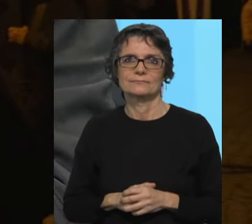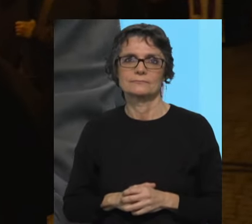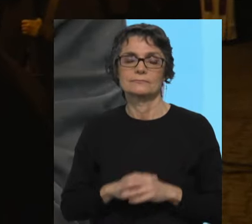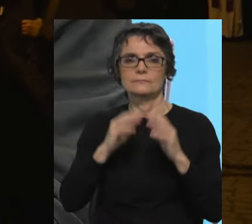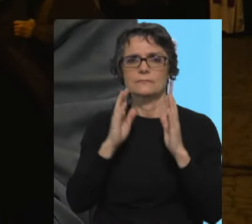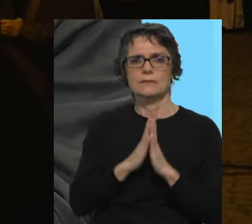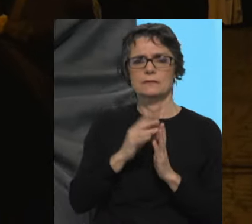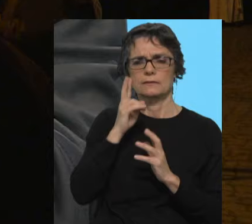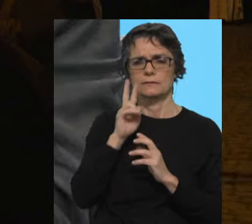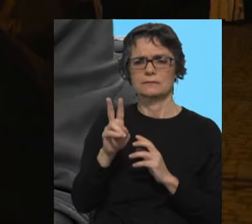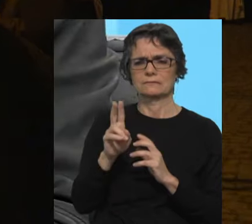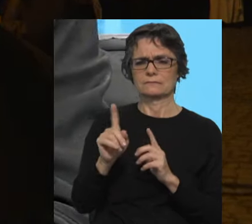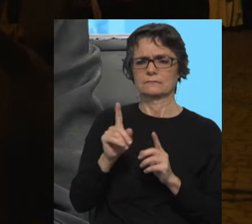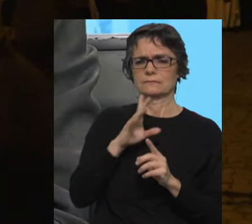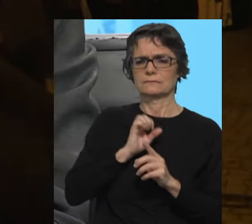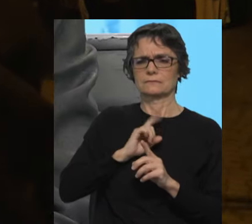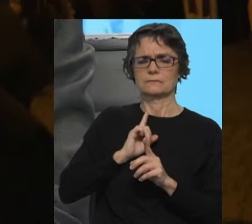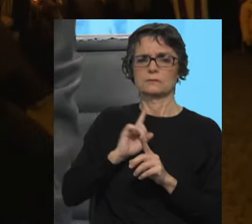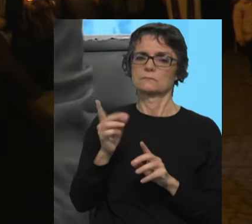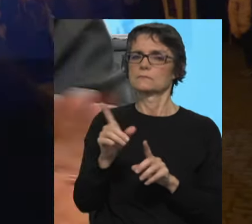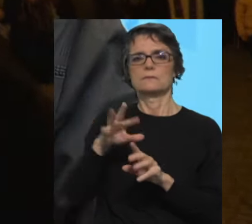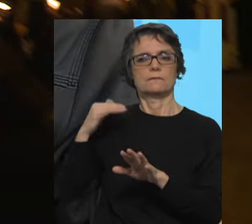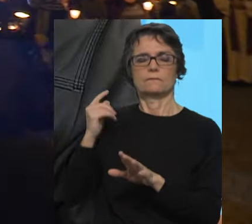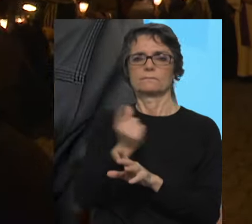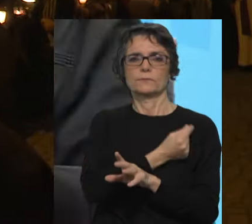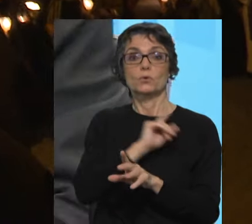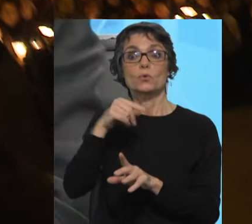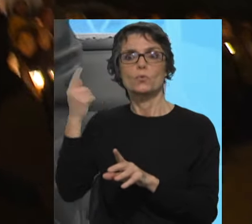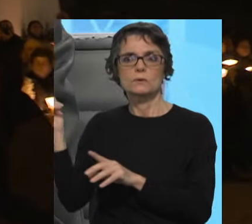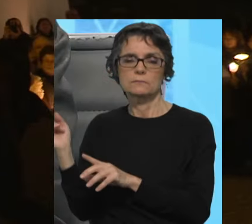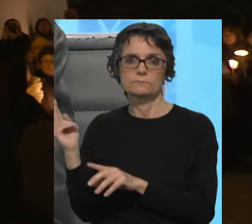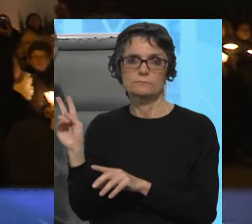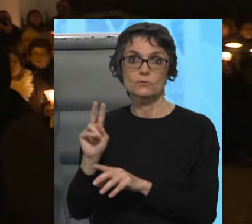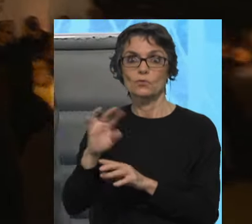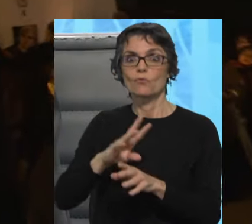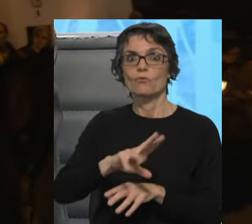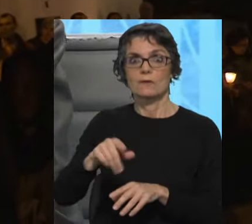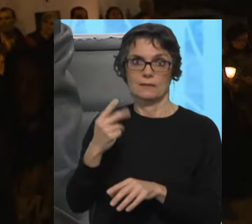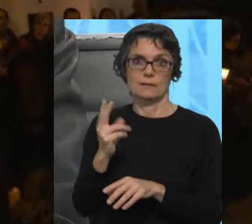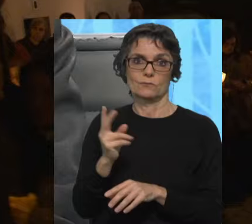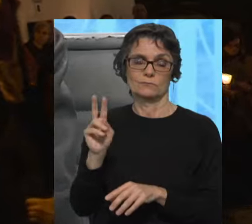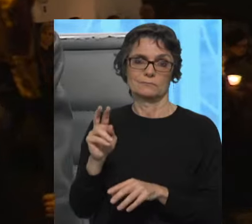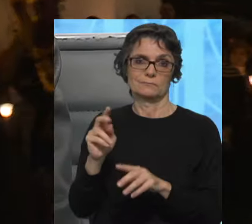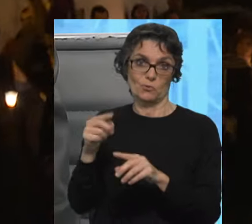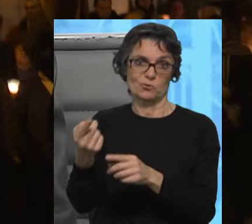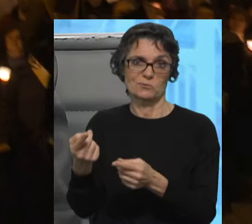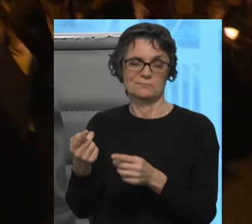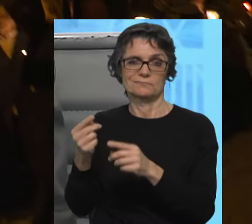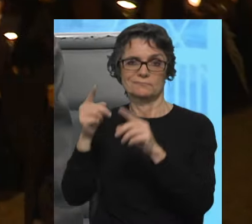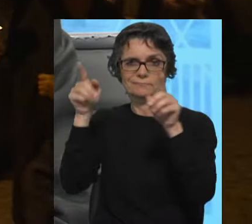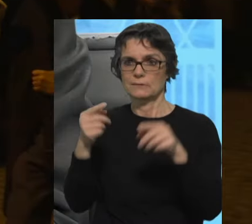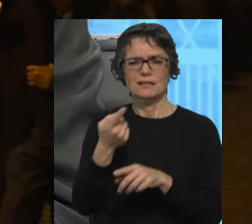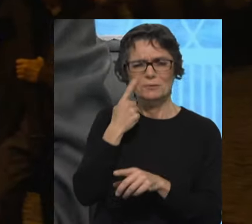volta para trás vem vem vem o outro segundo o segundo ladrão digamos assim e e e não